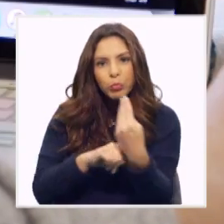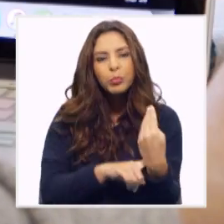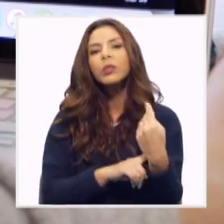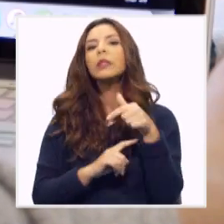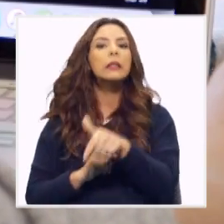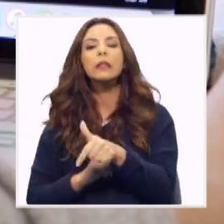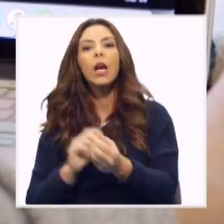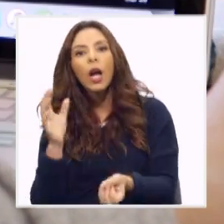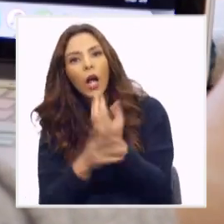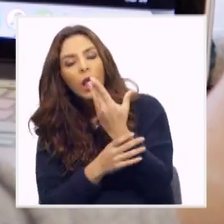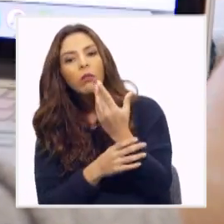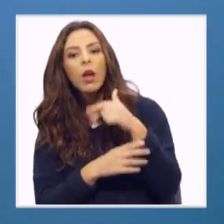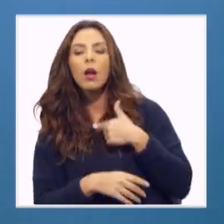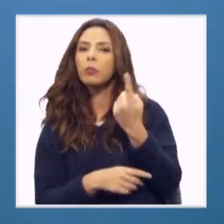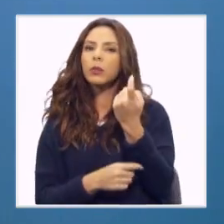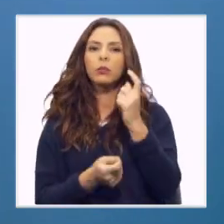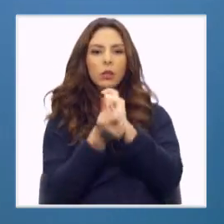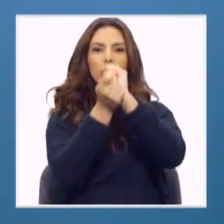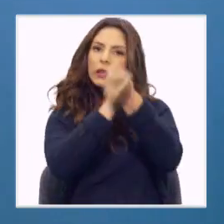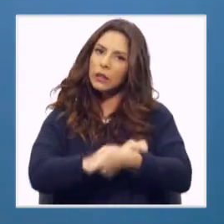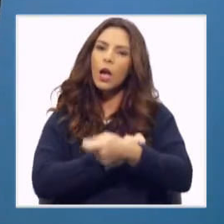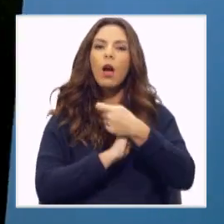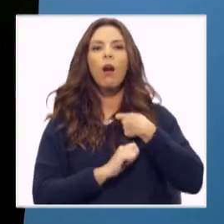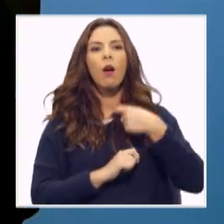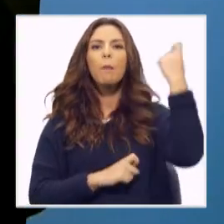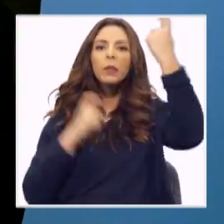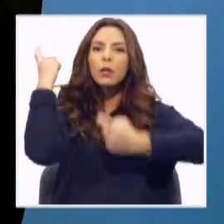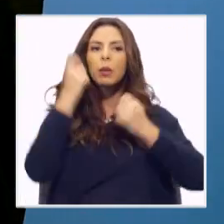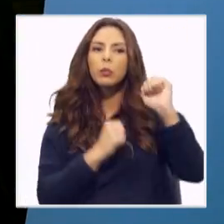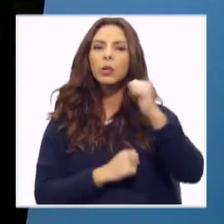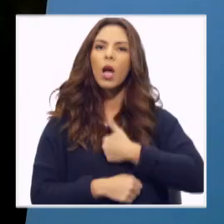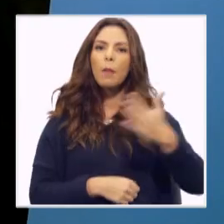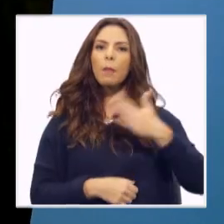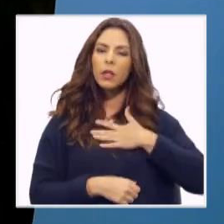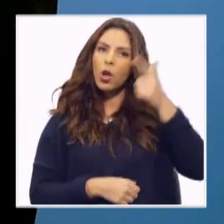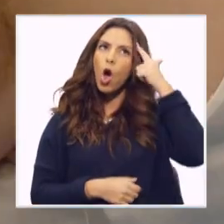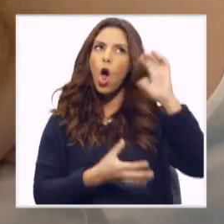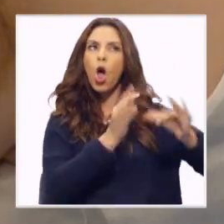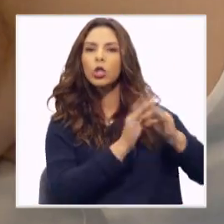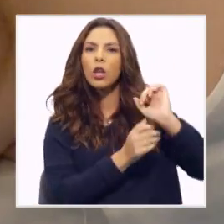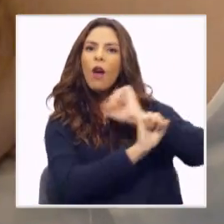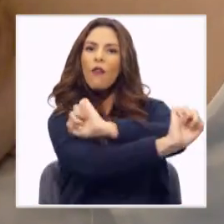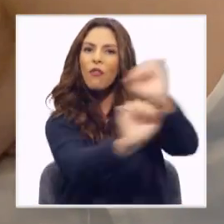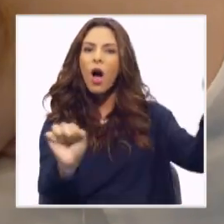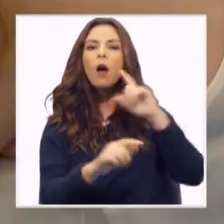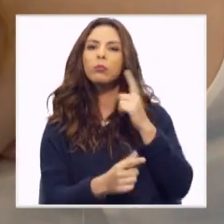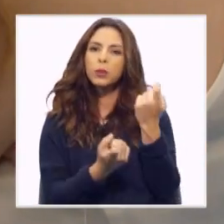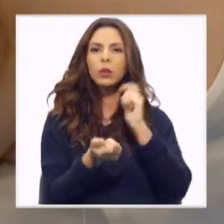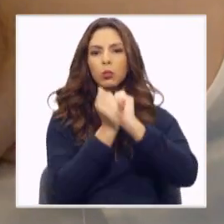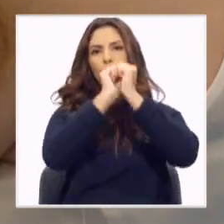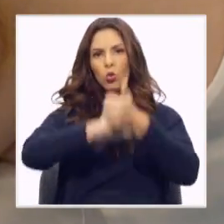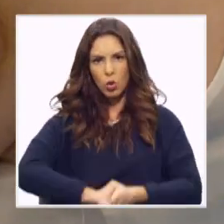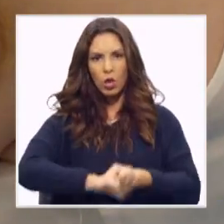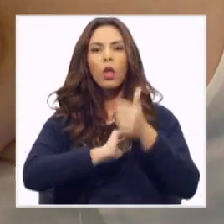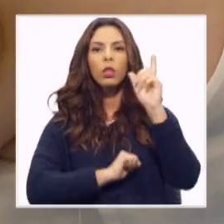de experimentação. Portanto, é necessário mudar o mindset das empresas para abordar a inovação de uma forma clara